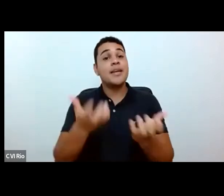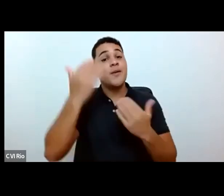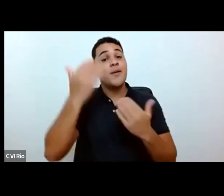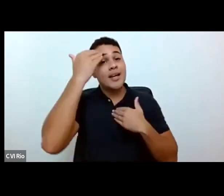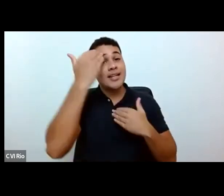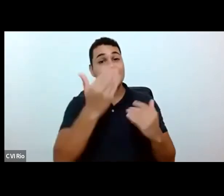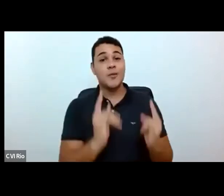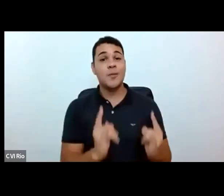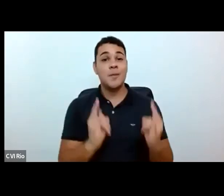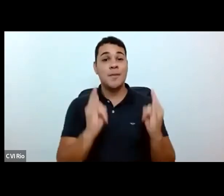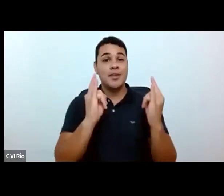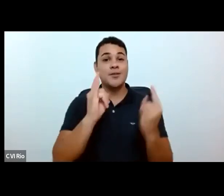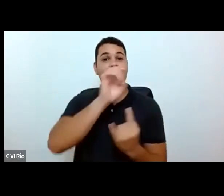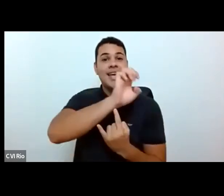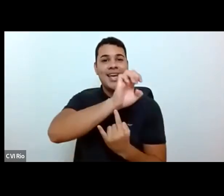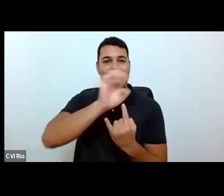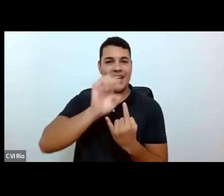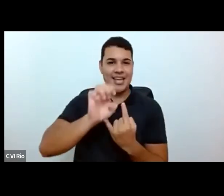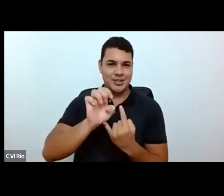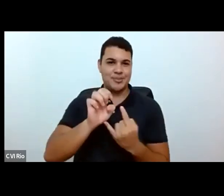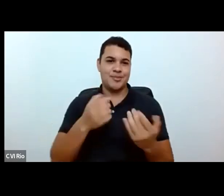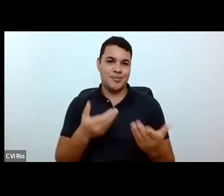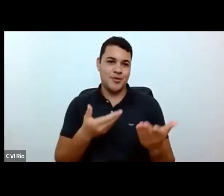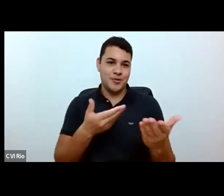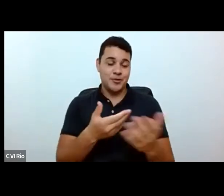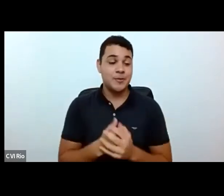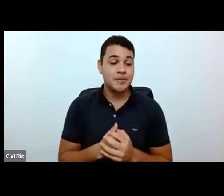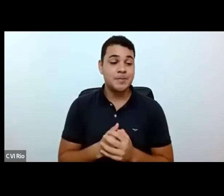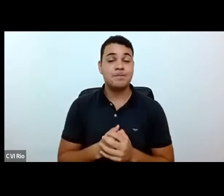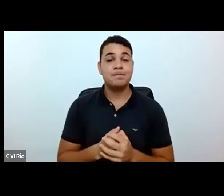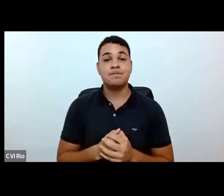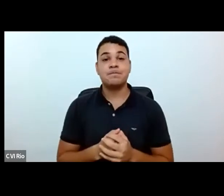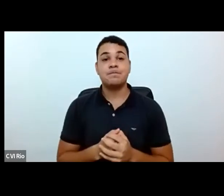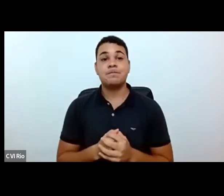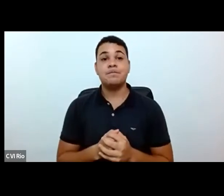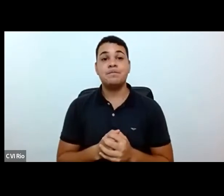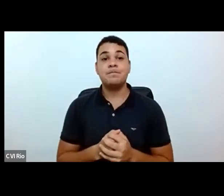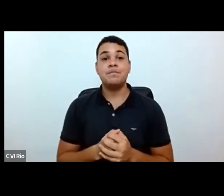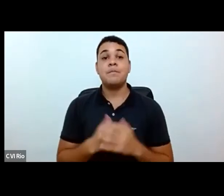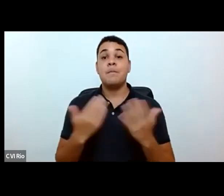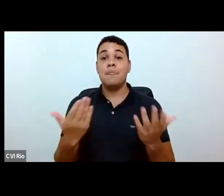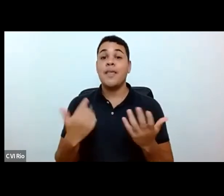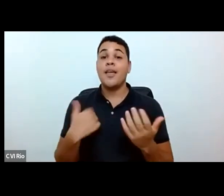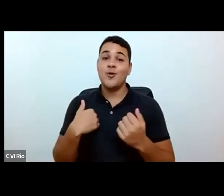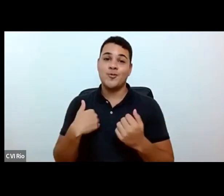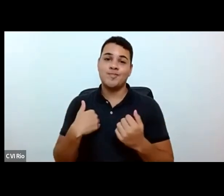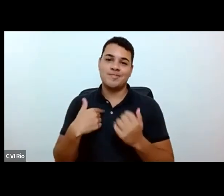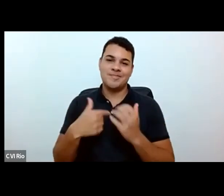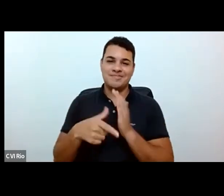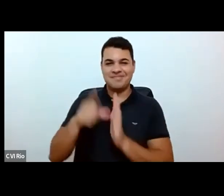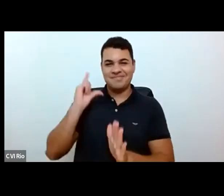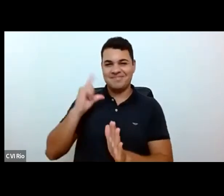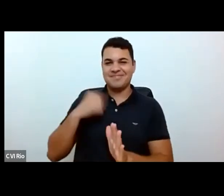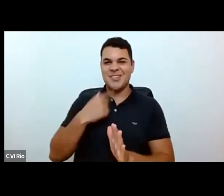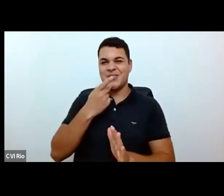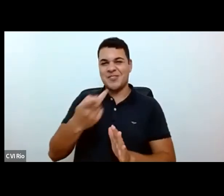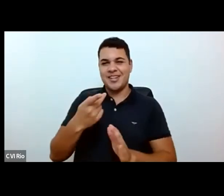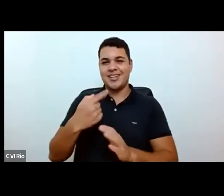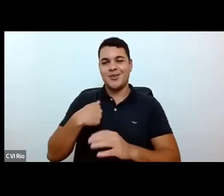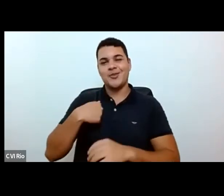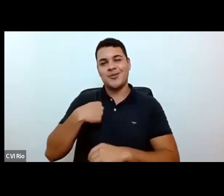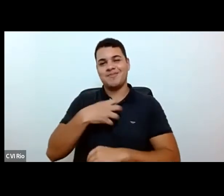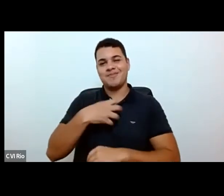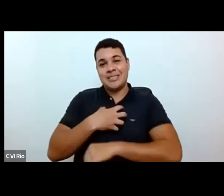né, que eu tenho muito carinho. Bom, gente, eu estou um pouco emocionada por conta